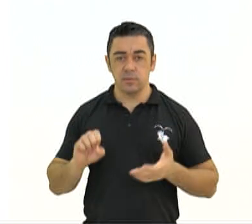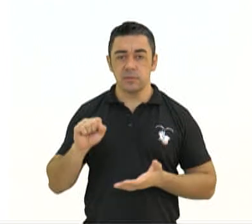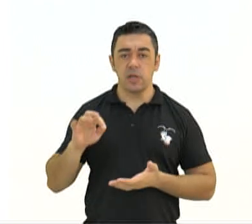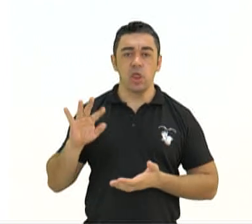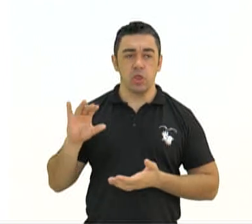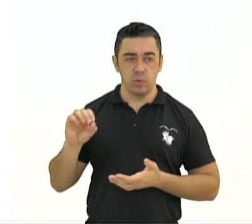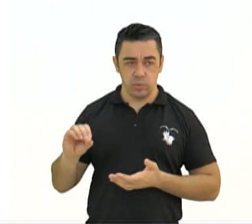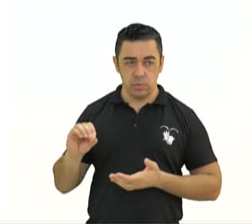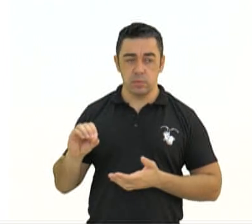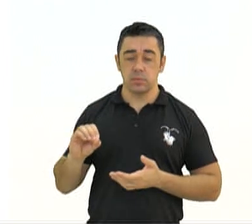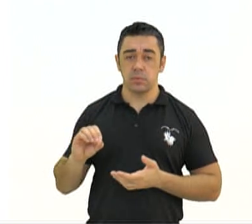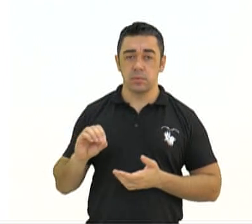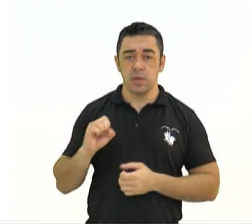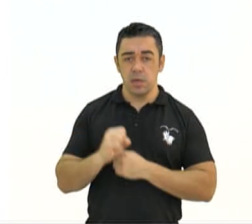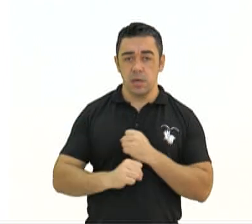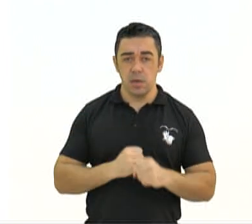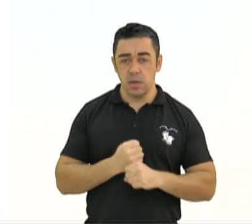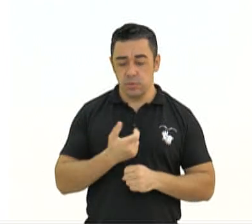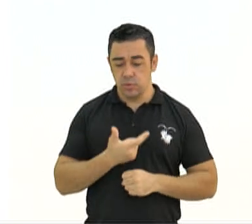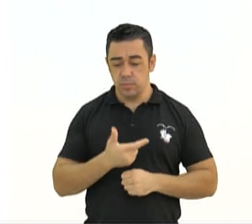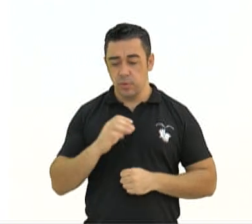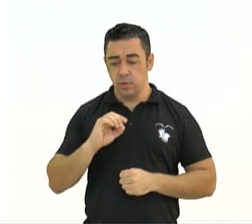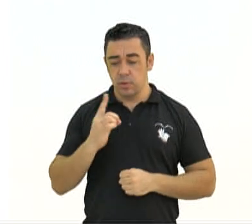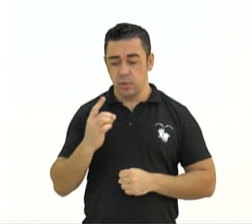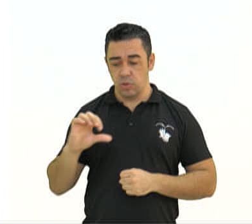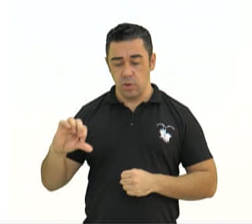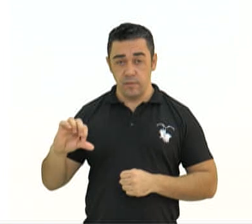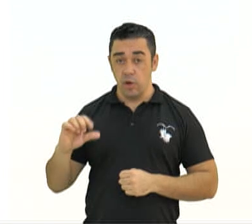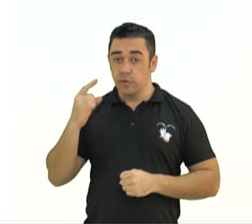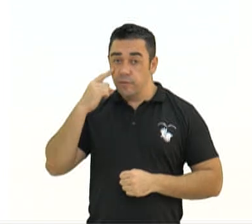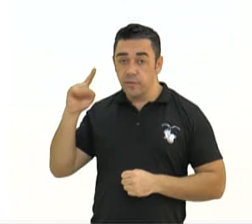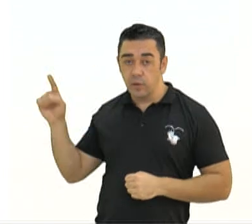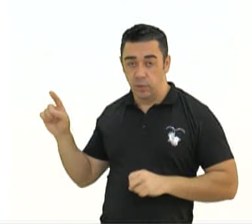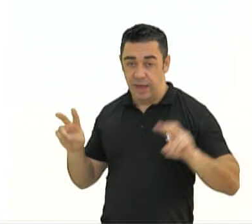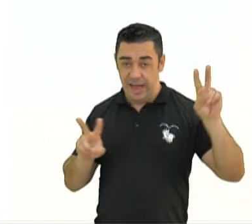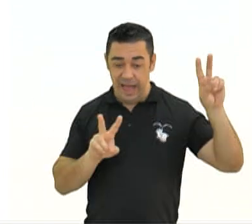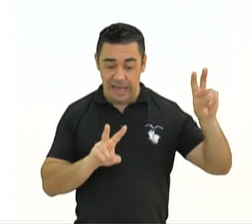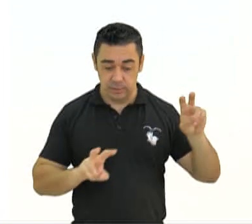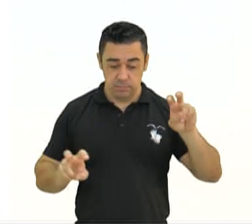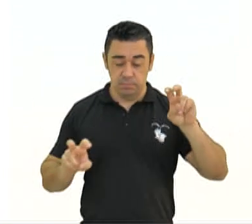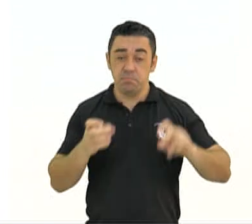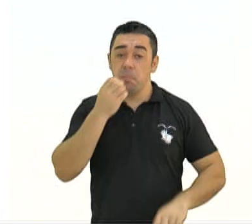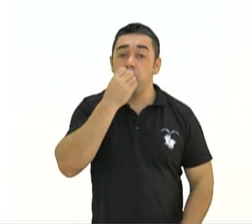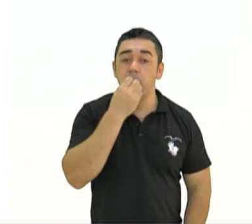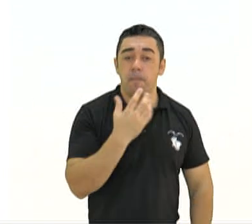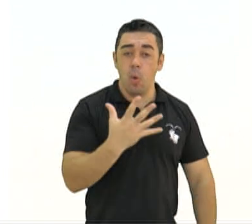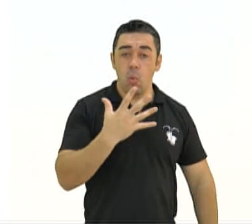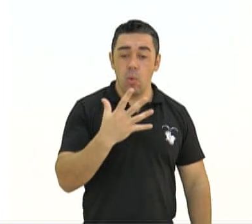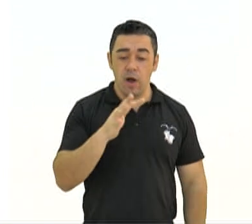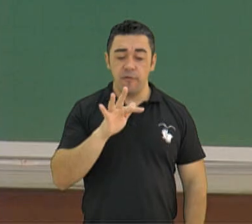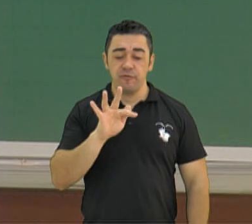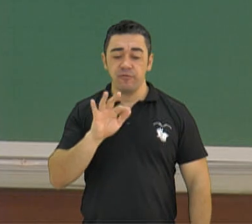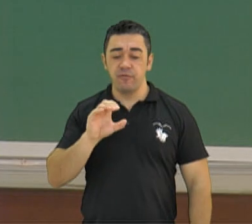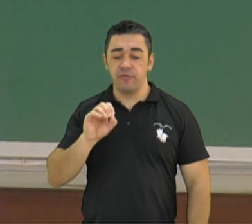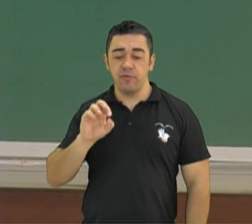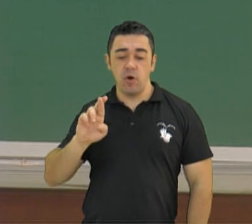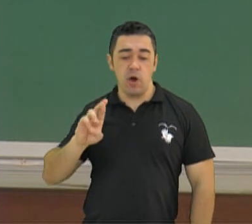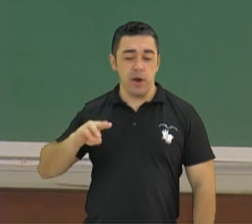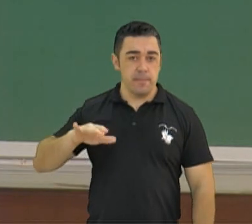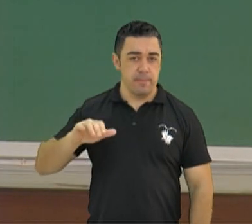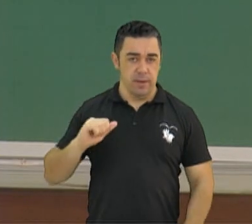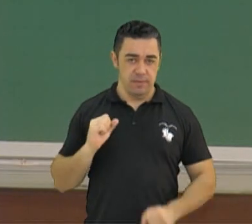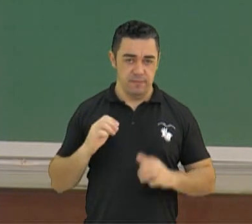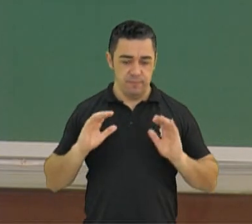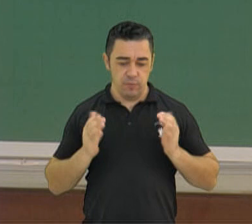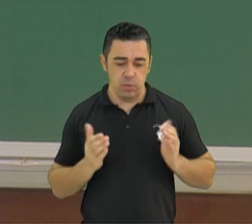2019. Então, observem aqui que o boa forma está entre aspas, porque existe um conceito de corpo ideal por trás